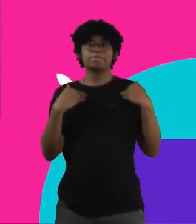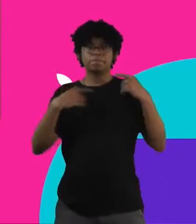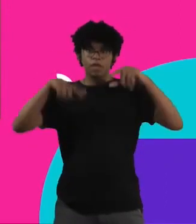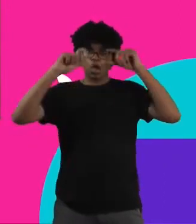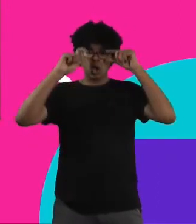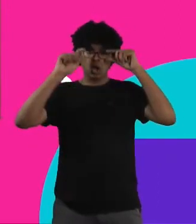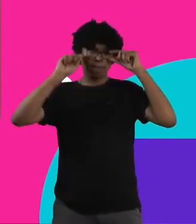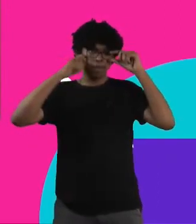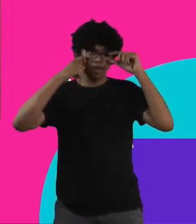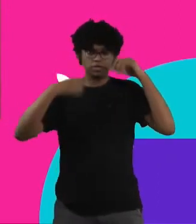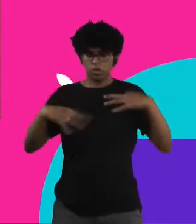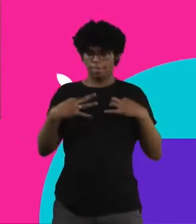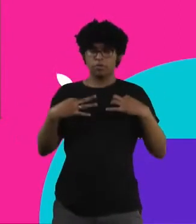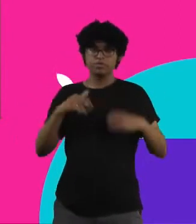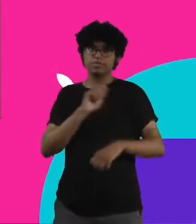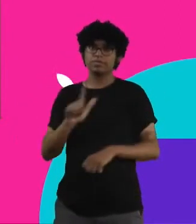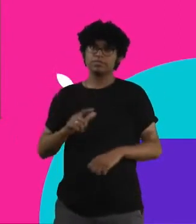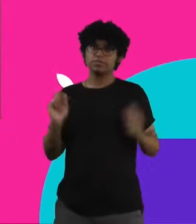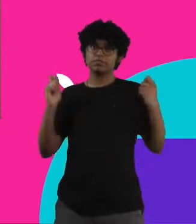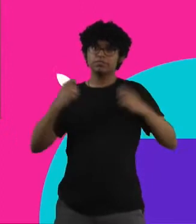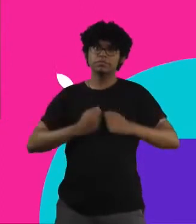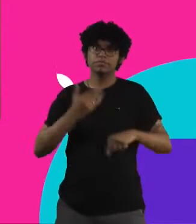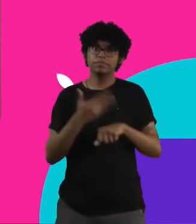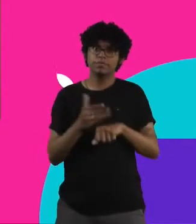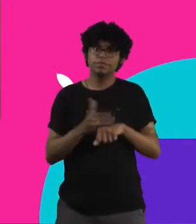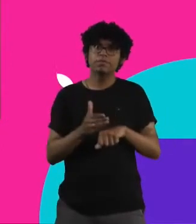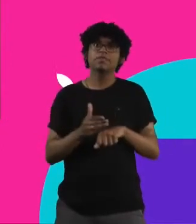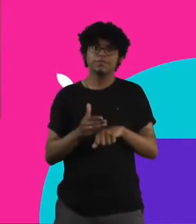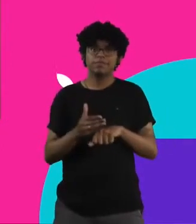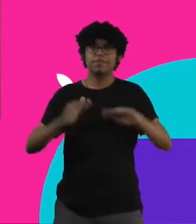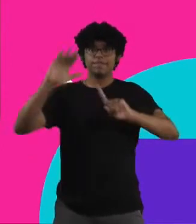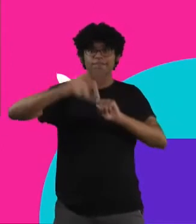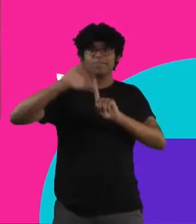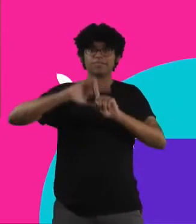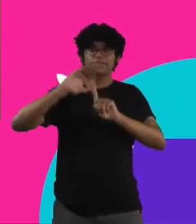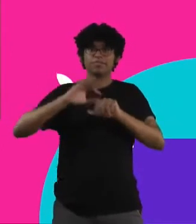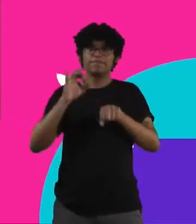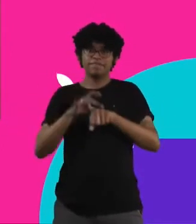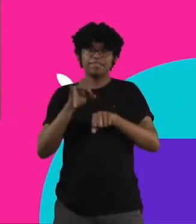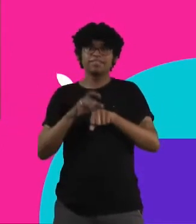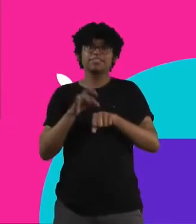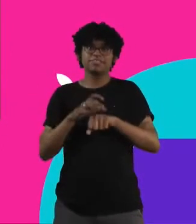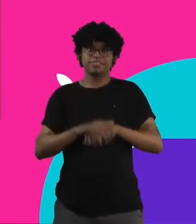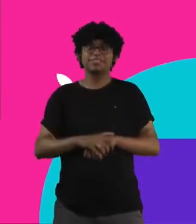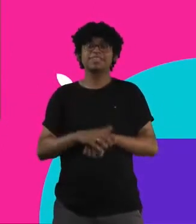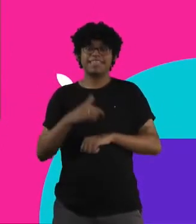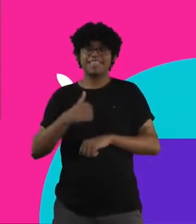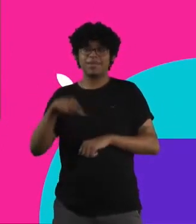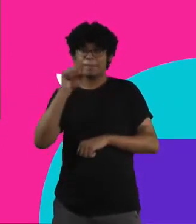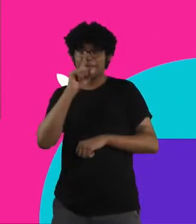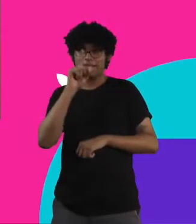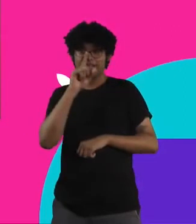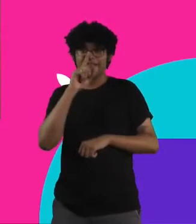óculos preto, blusa azul com blazer branco. No fundo, uma parede de vidro fosco. Sou mãe, tenho